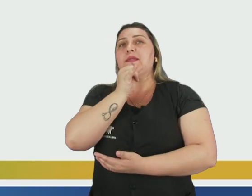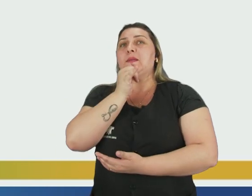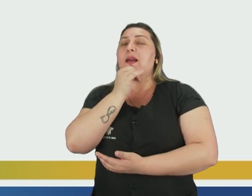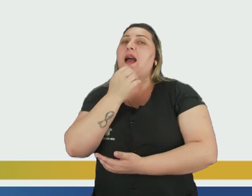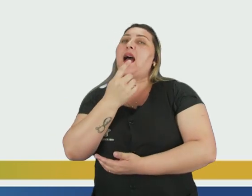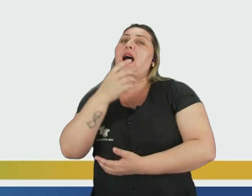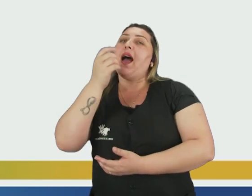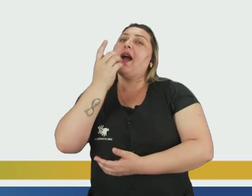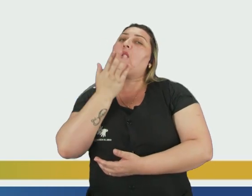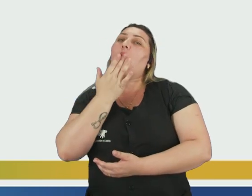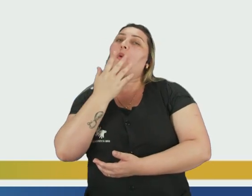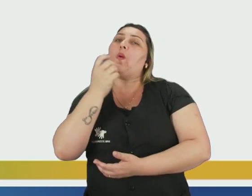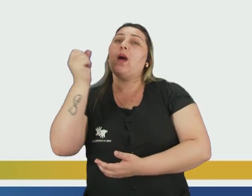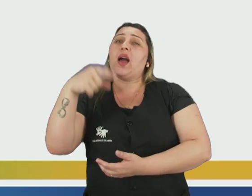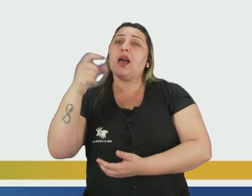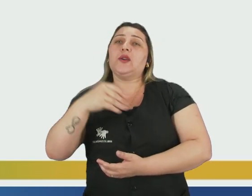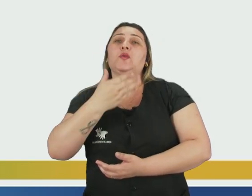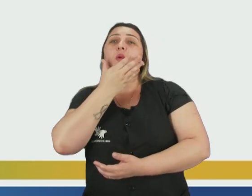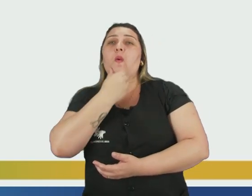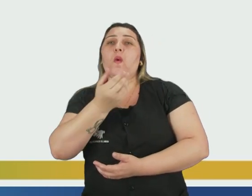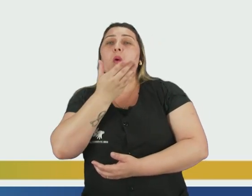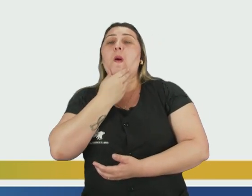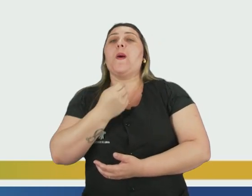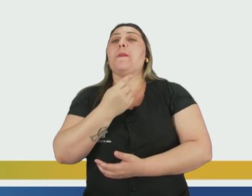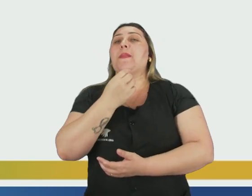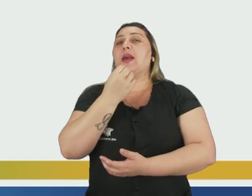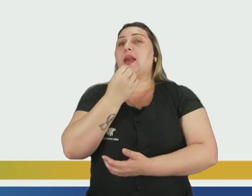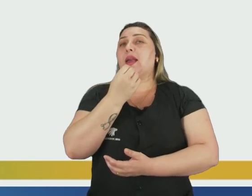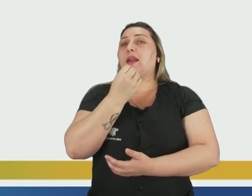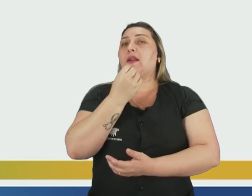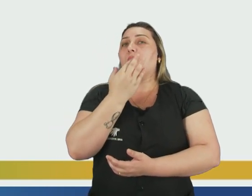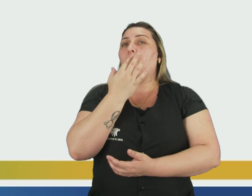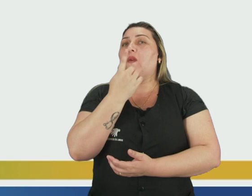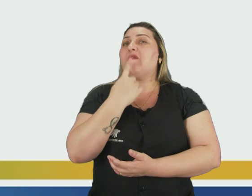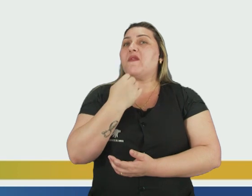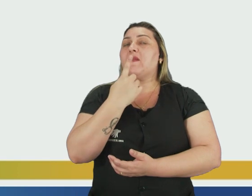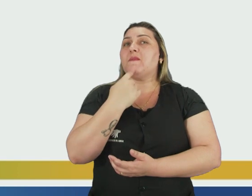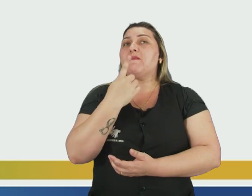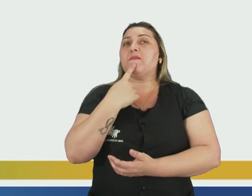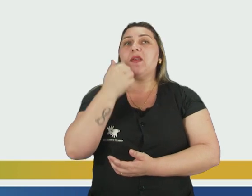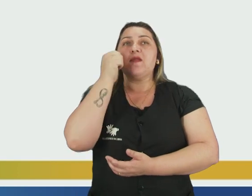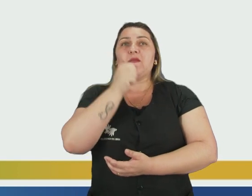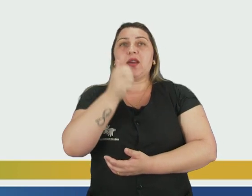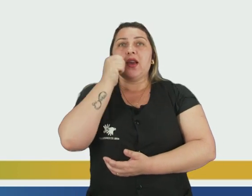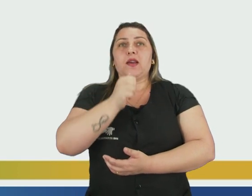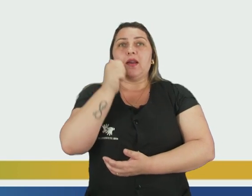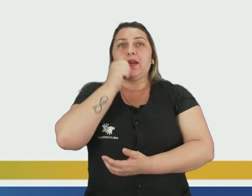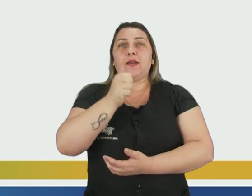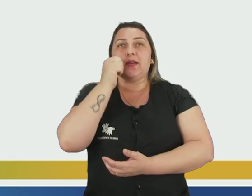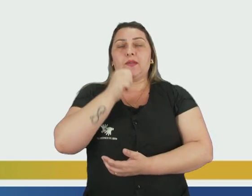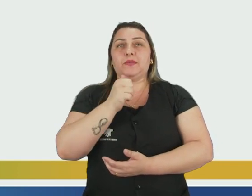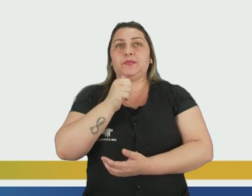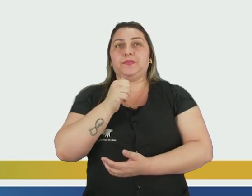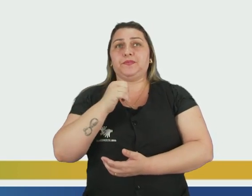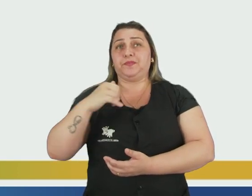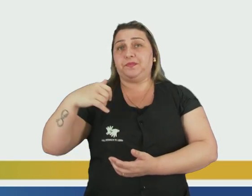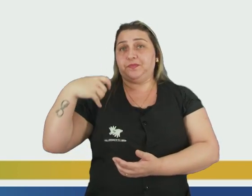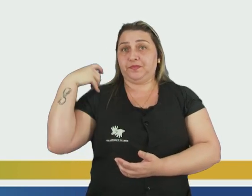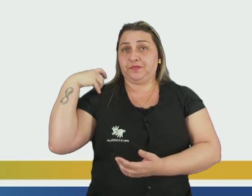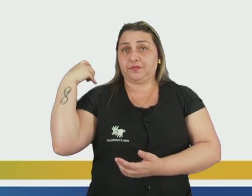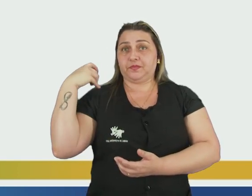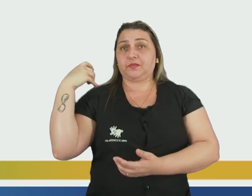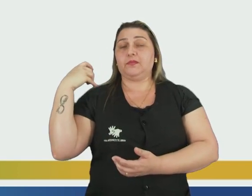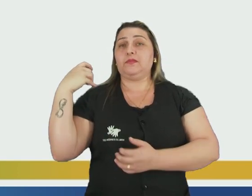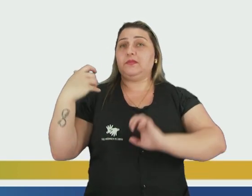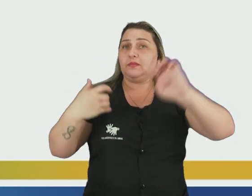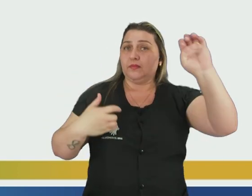a gente tem representando a população masculina, em vermelho, a população feminina. Ao lado, a gente tem a faixa de idade,